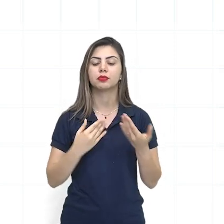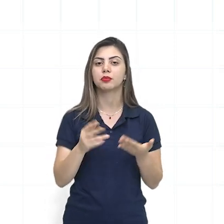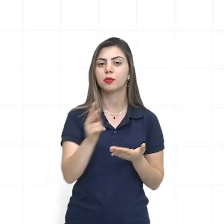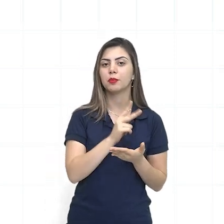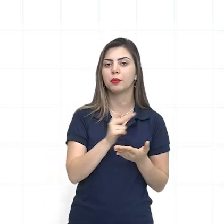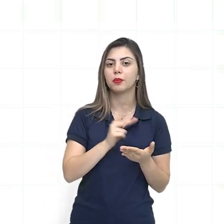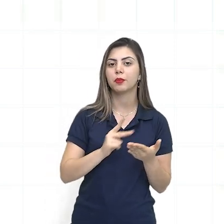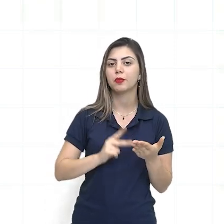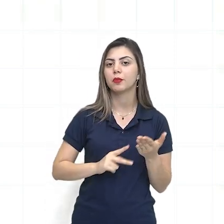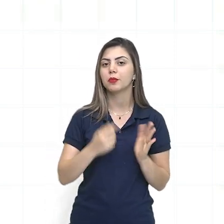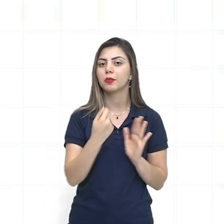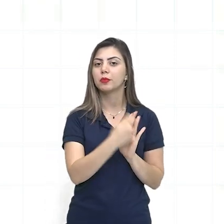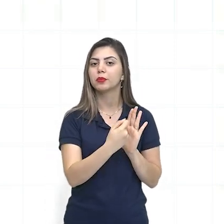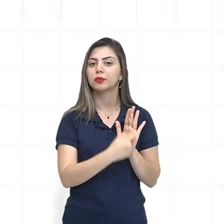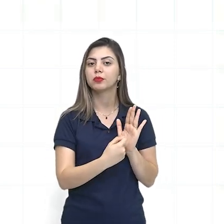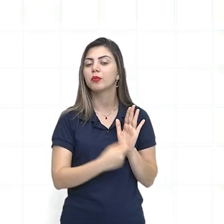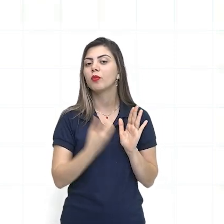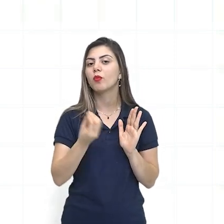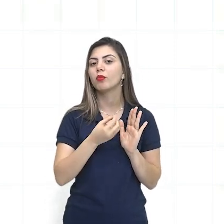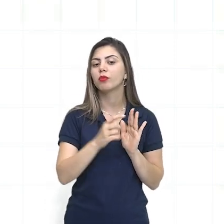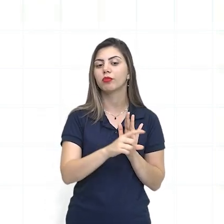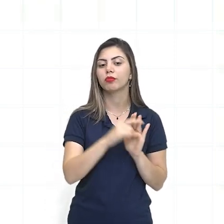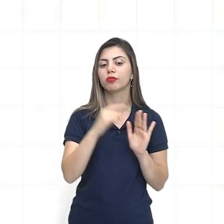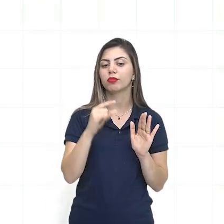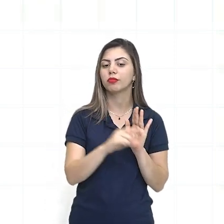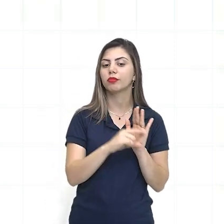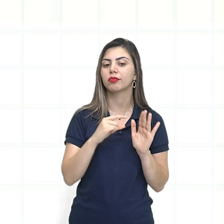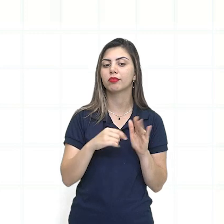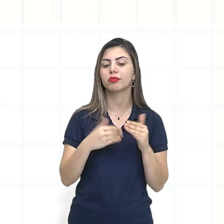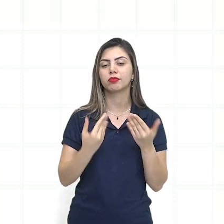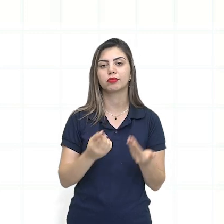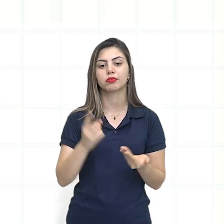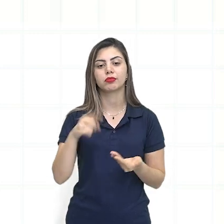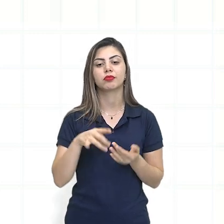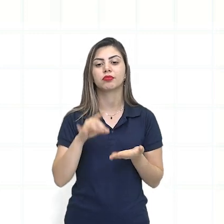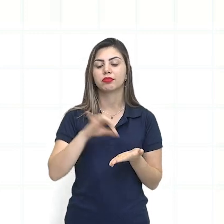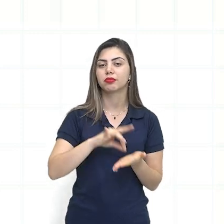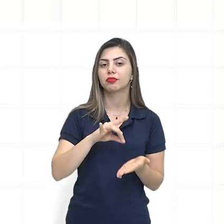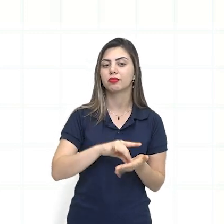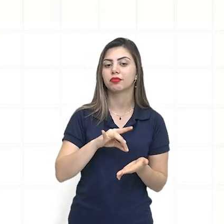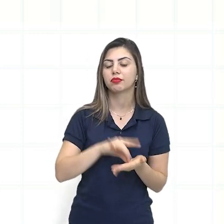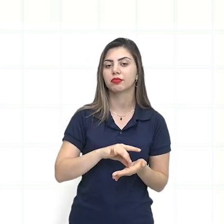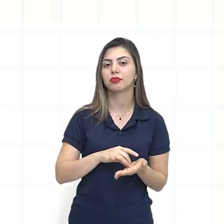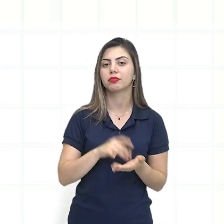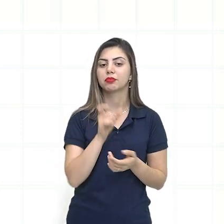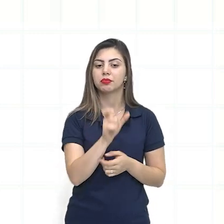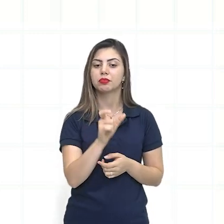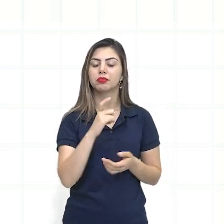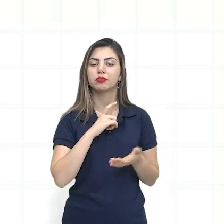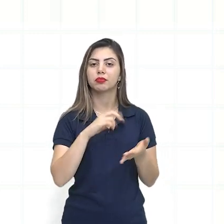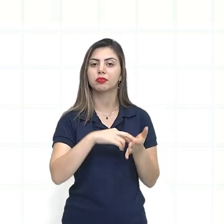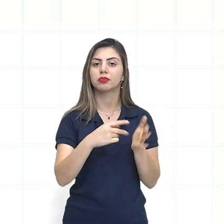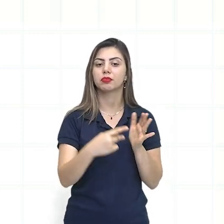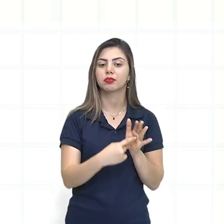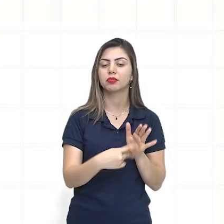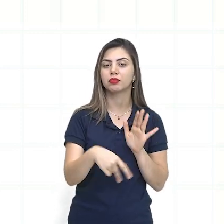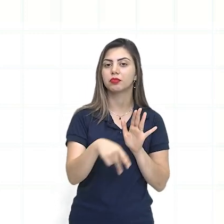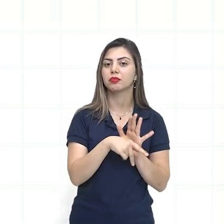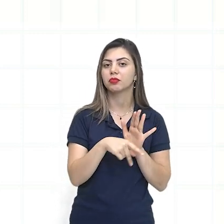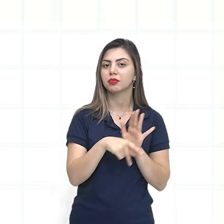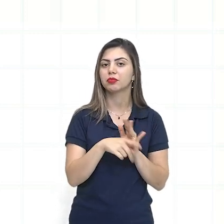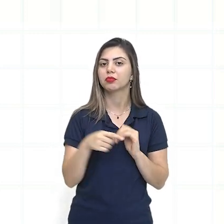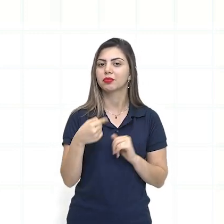poemas são escritos em versos. Isso é o sentido literal. É o sentido que nós aprendemos lá na